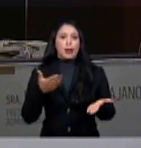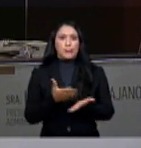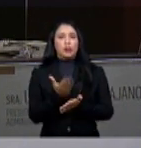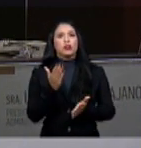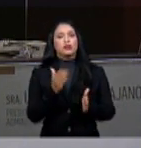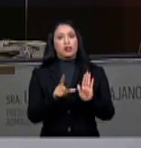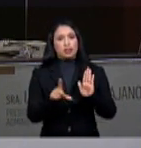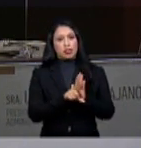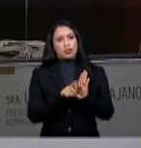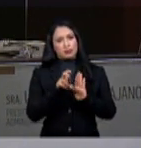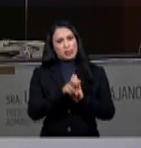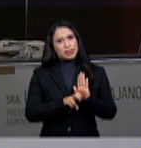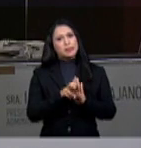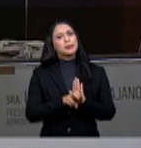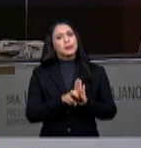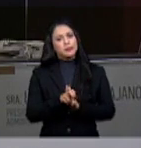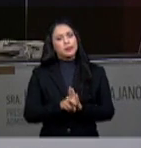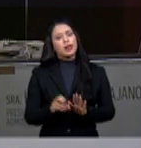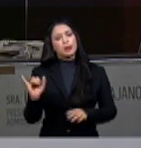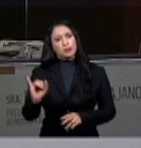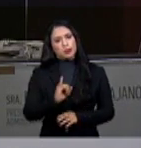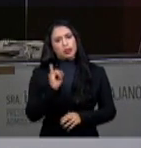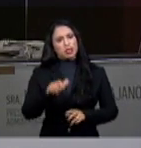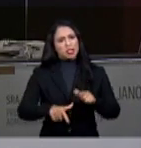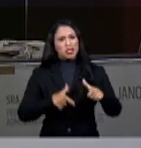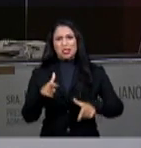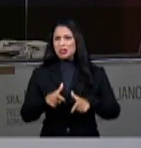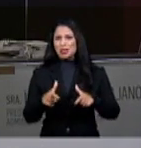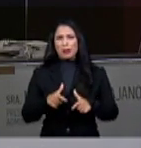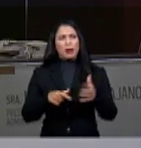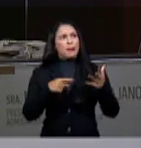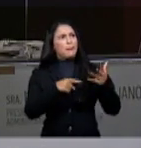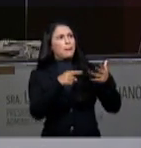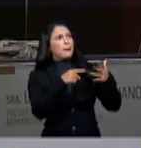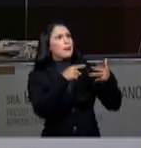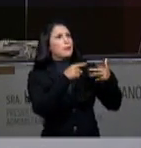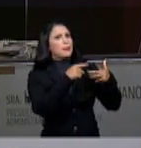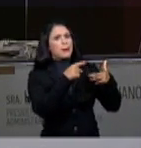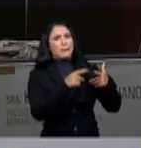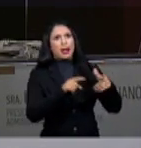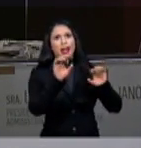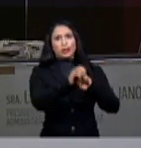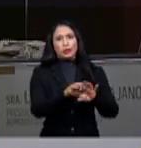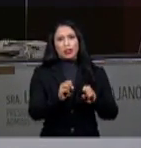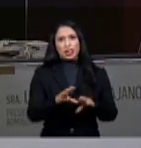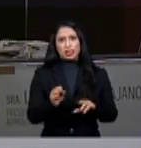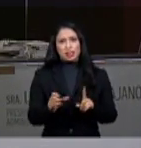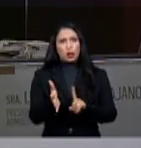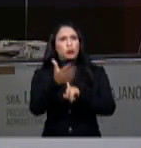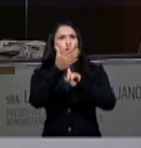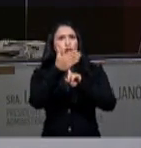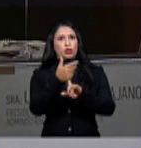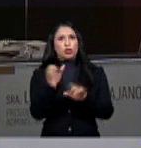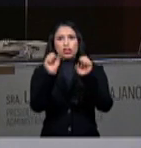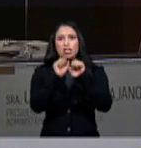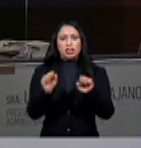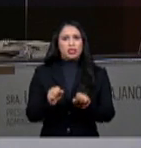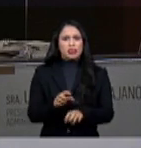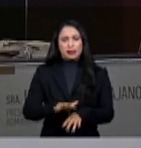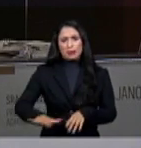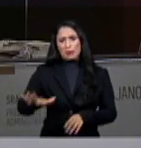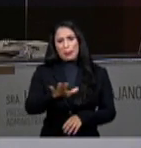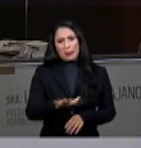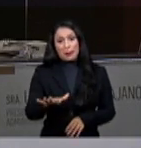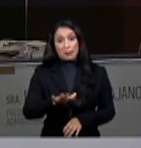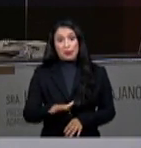tá sempre com ela a gente trabalha tudo que vocês pensar educação ecossistema cultura tecnologia mas a gente